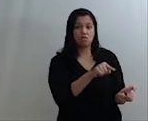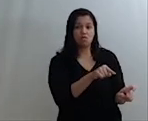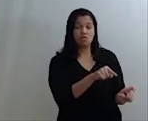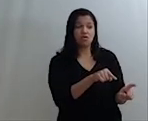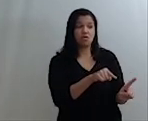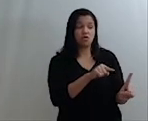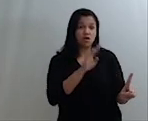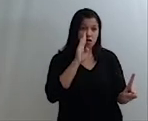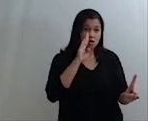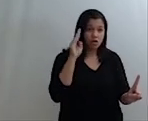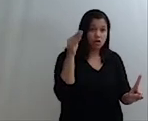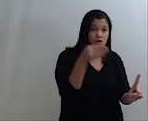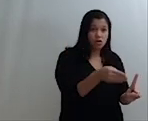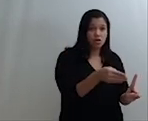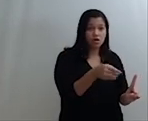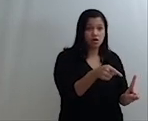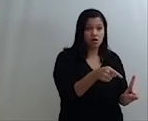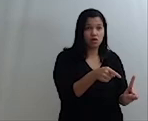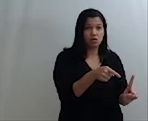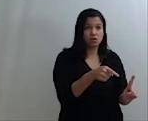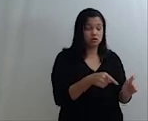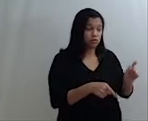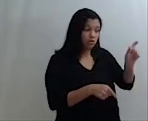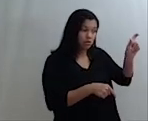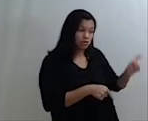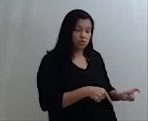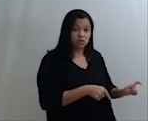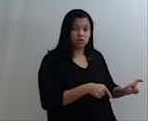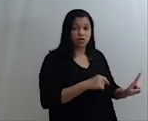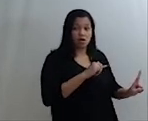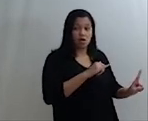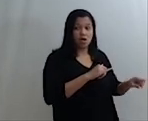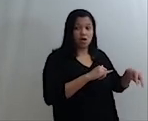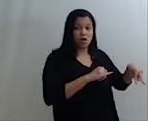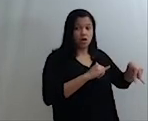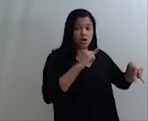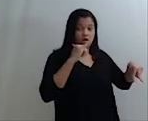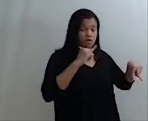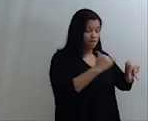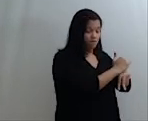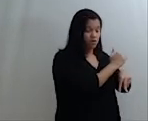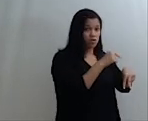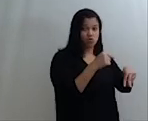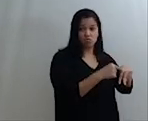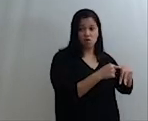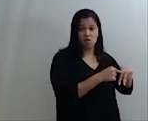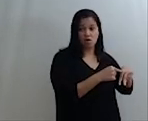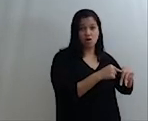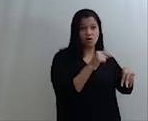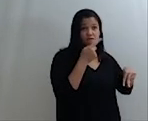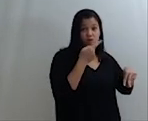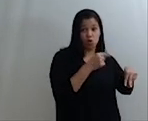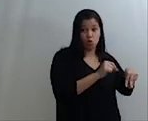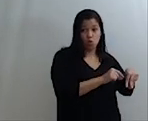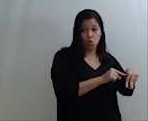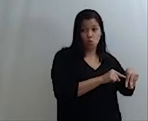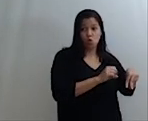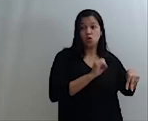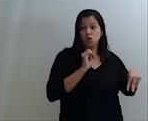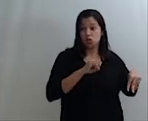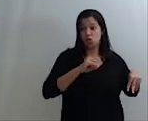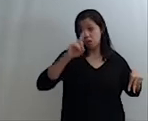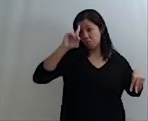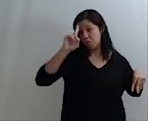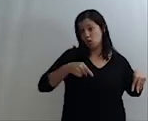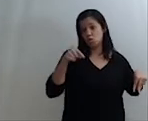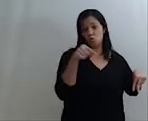a vítima diz que ouviu dizendo que ele roubo era para ser feito a mando do paciente